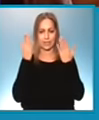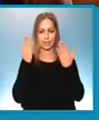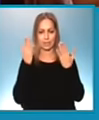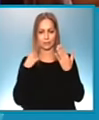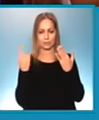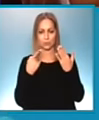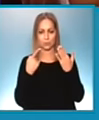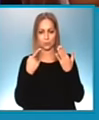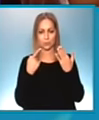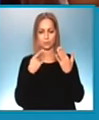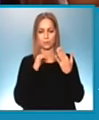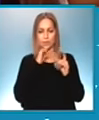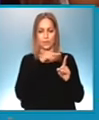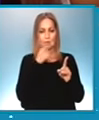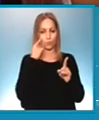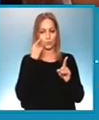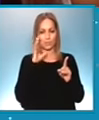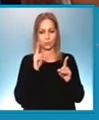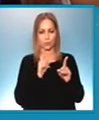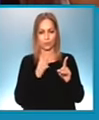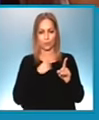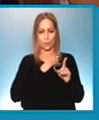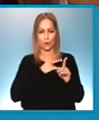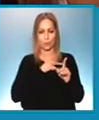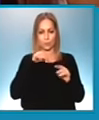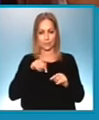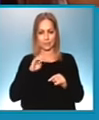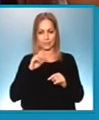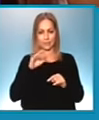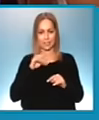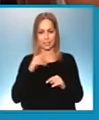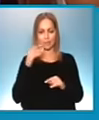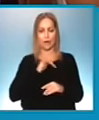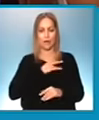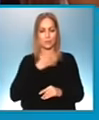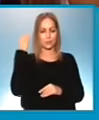anonimni u Lisabonu. S ljubavi i sanjama, saudade!